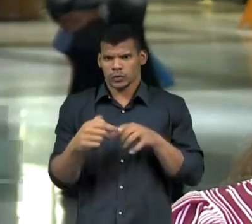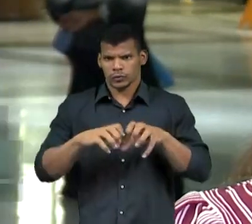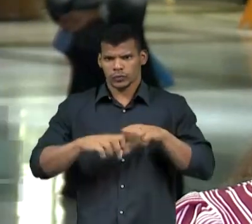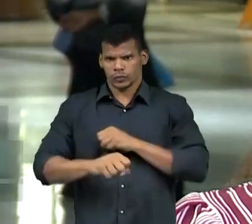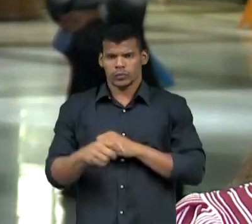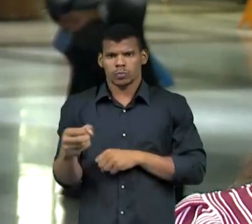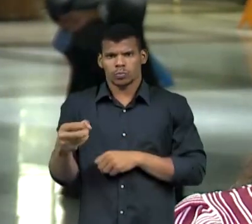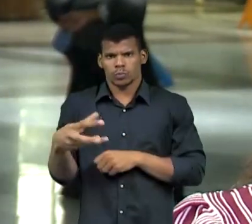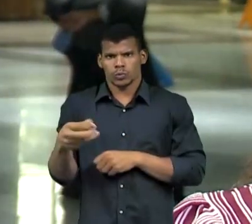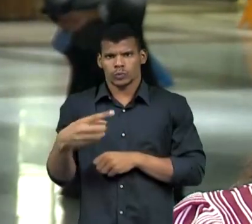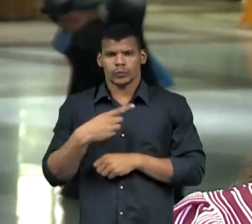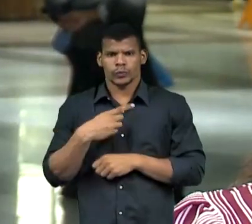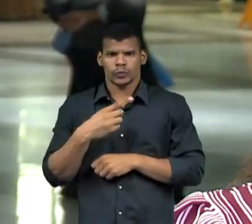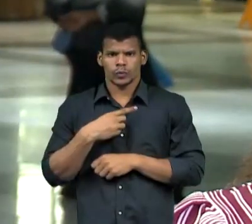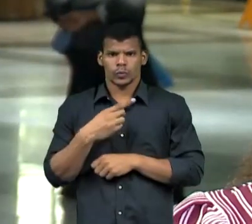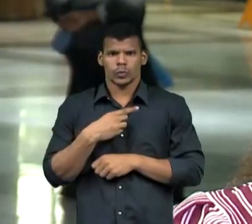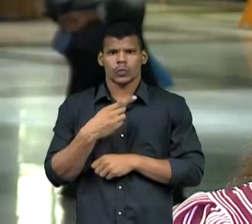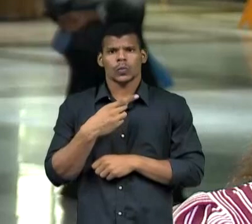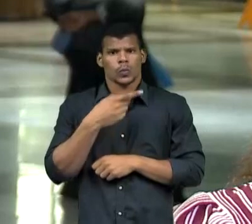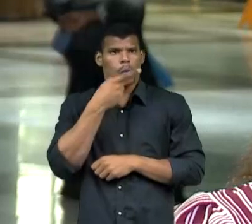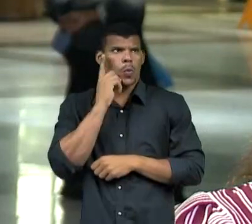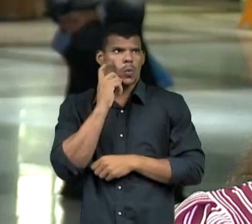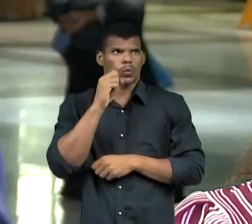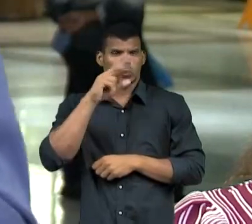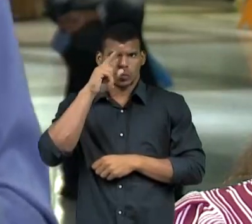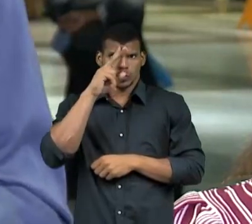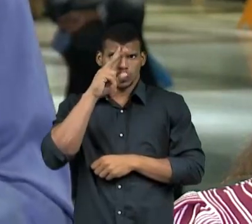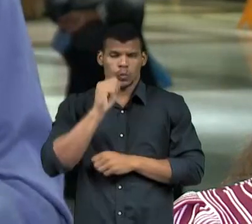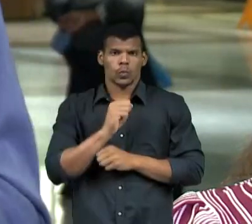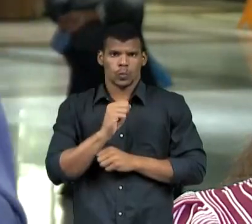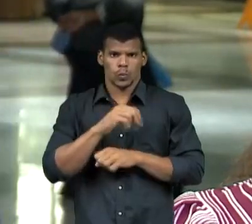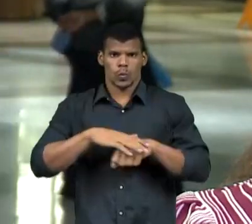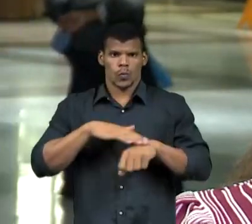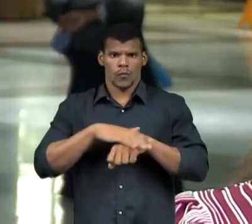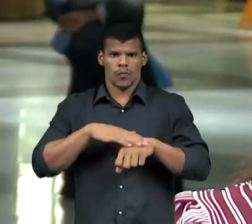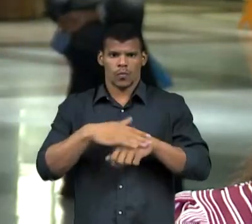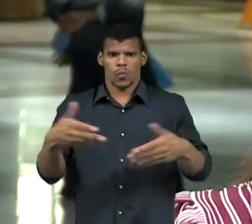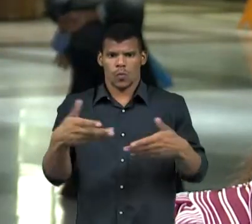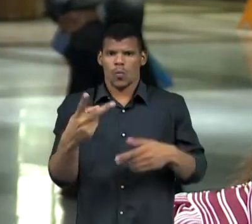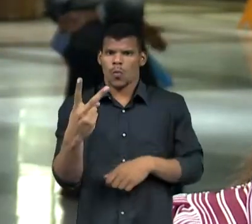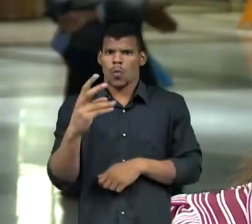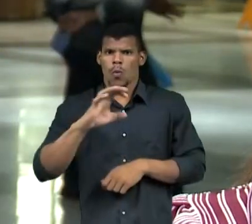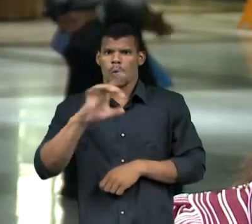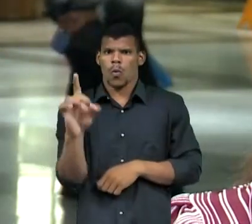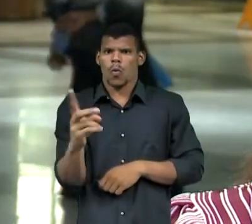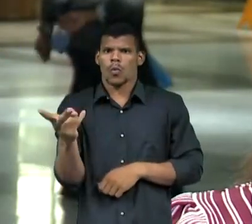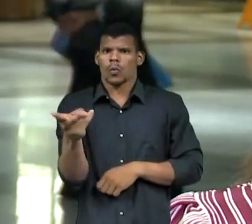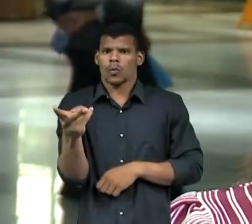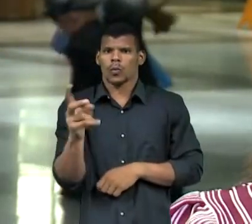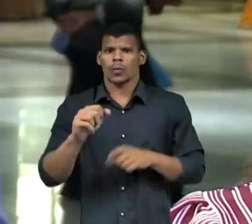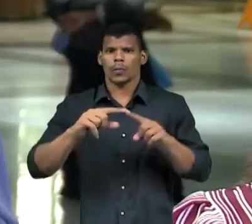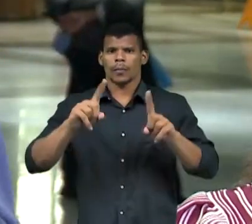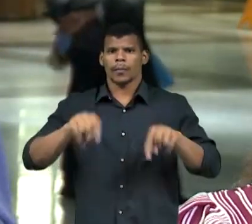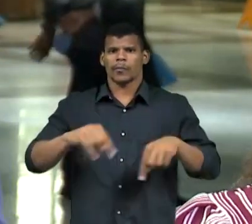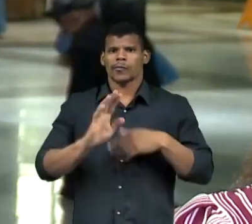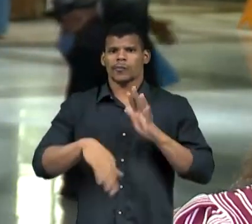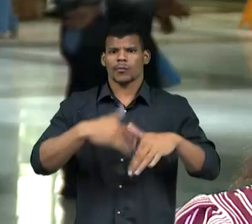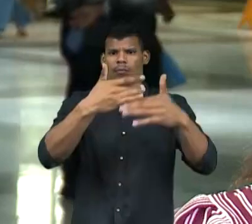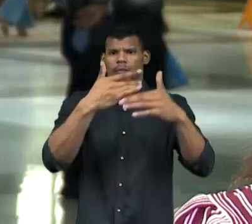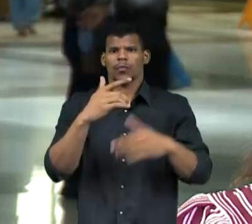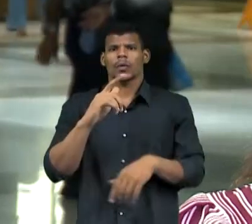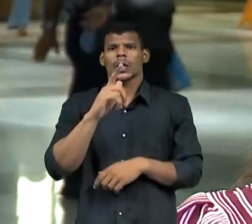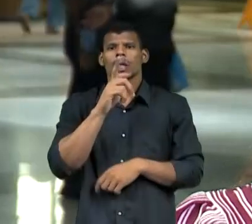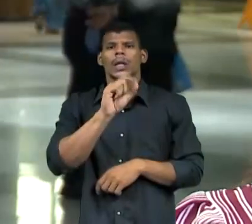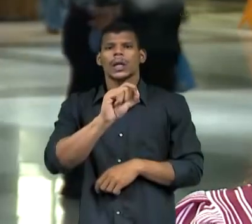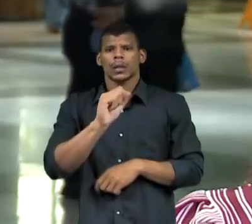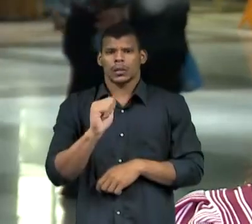turmas desde ontem, segunda-feira. Eu vou conversar aqui com duas coordenadoras do projeto que é desenvolvido pela Universidade